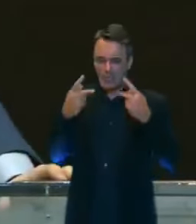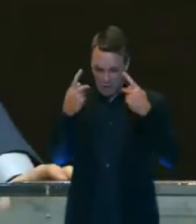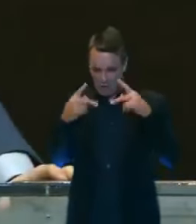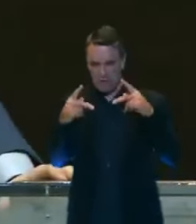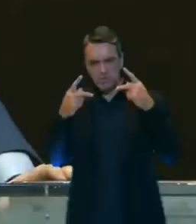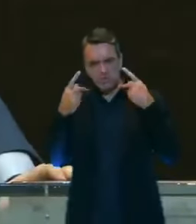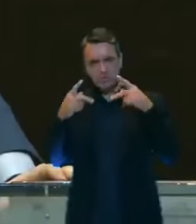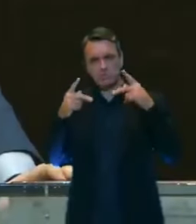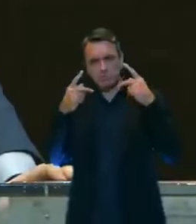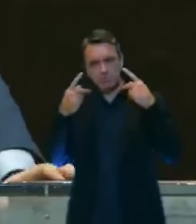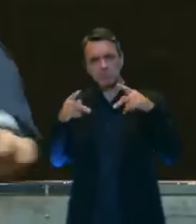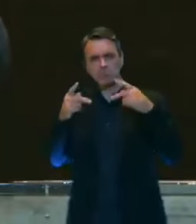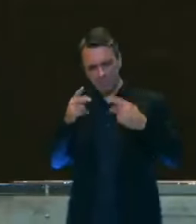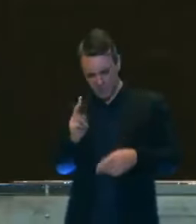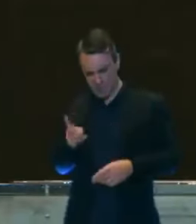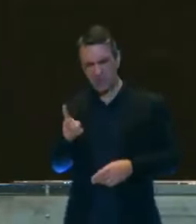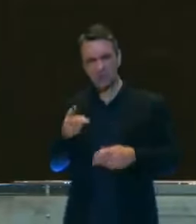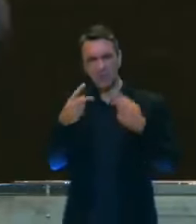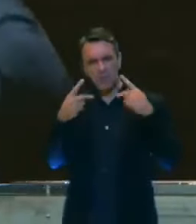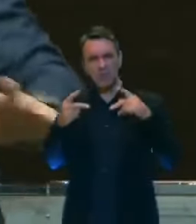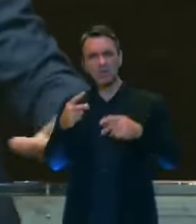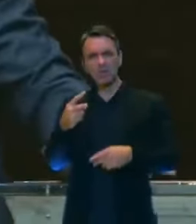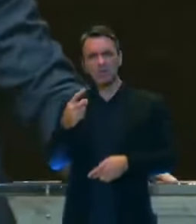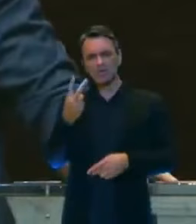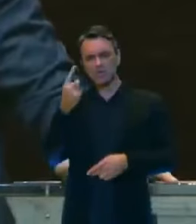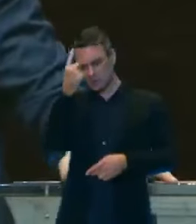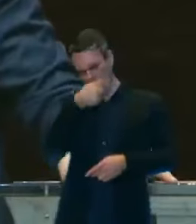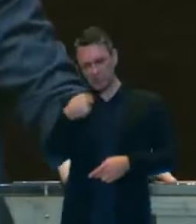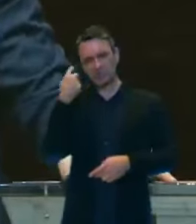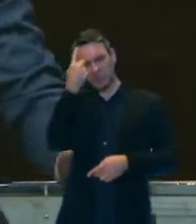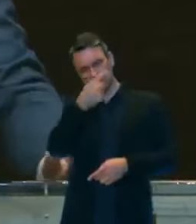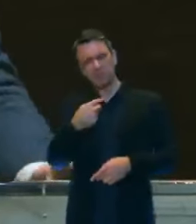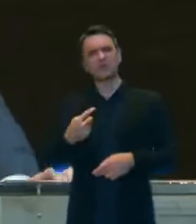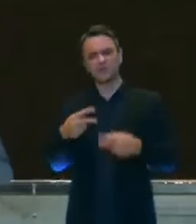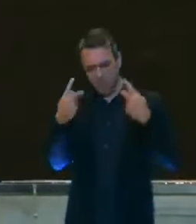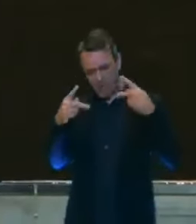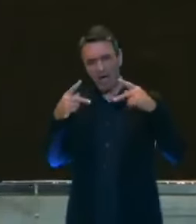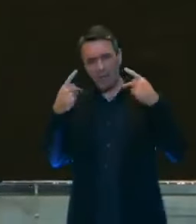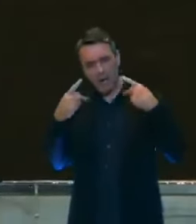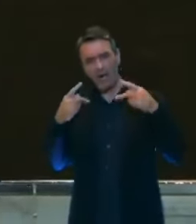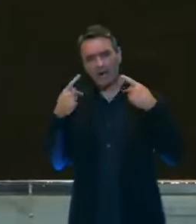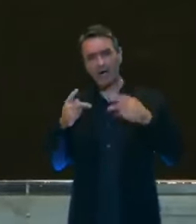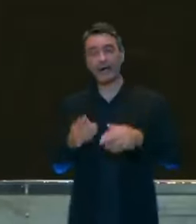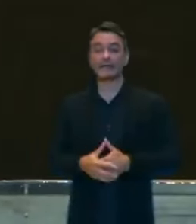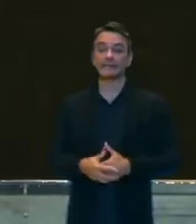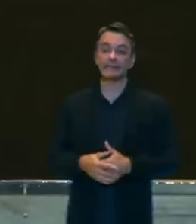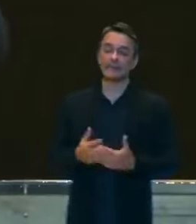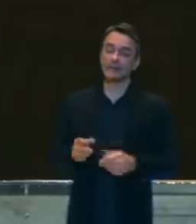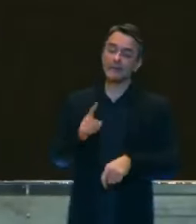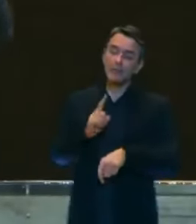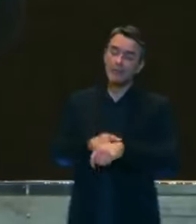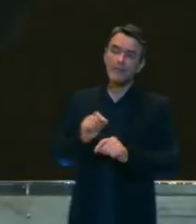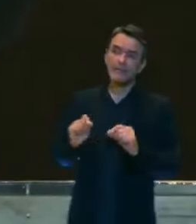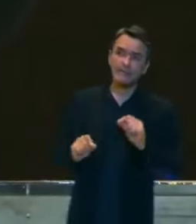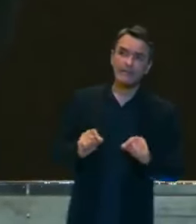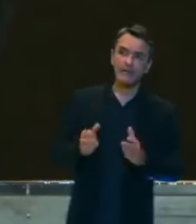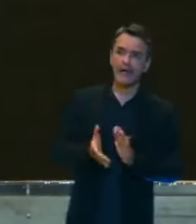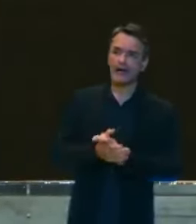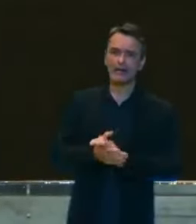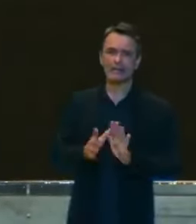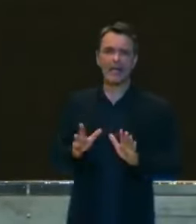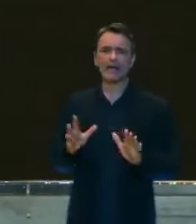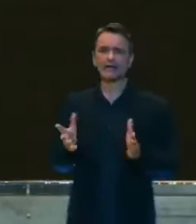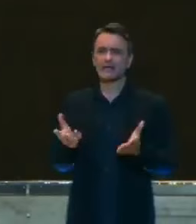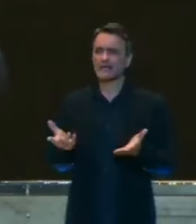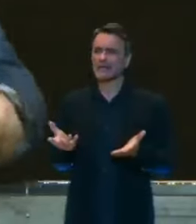falar. Ele falou mais de 2 horas. E eu lembro que em determinado momento, enquanto ele pregava, não era apelo, não era